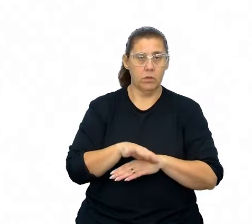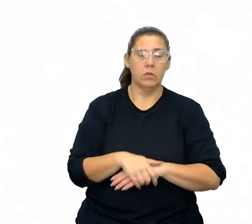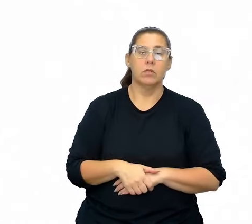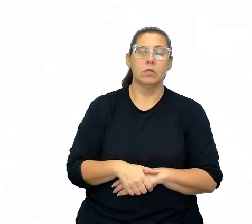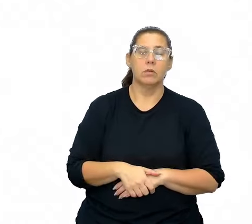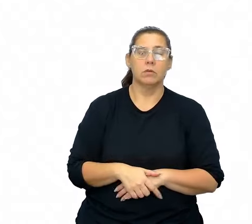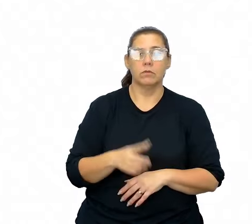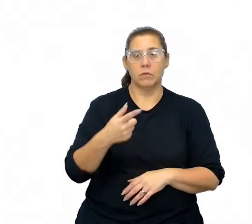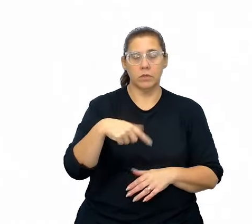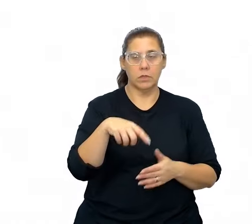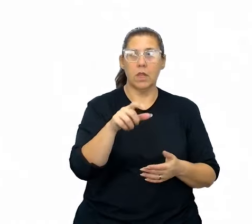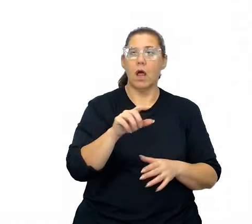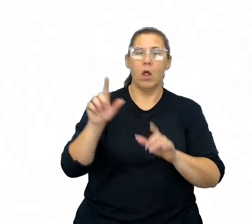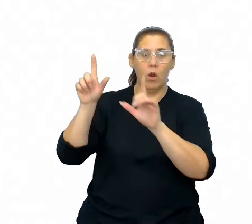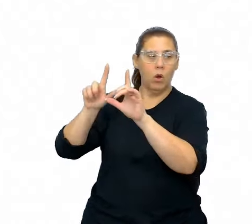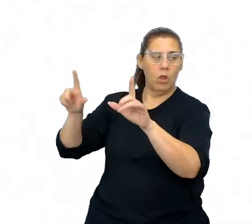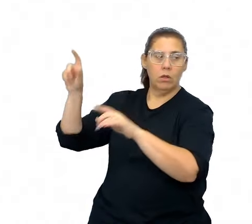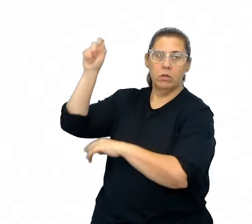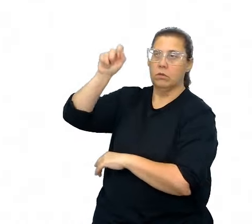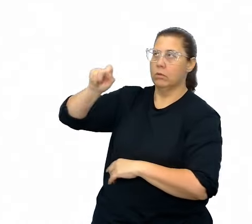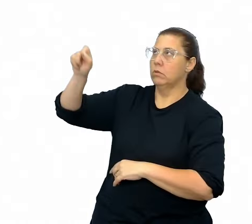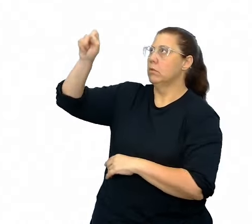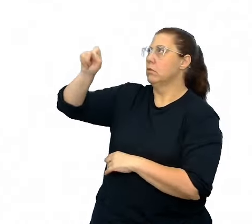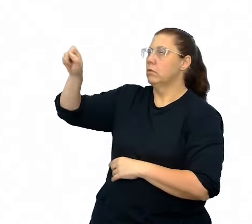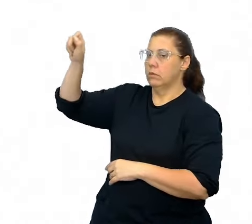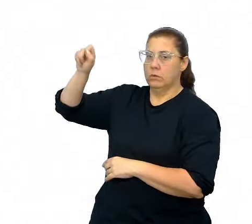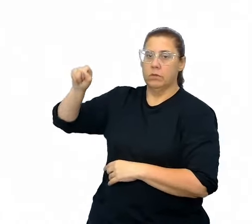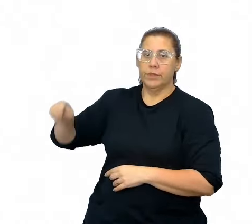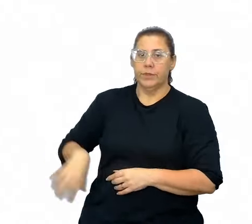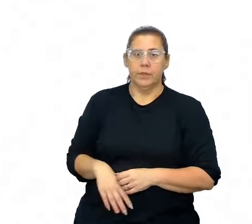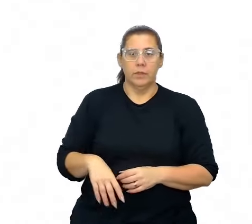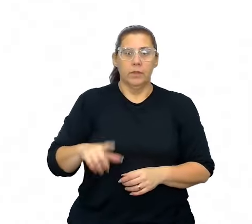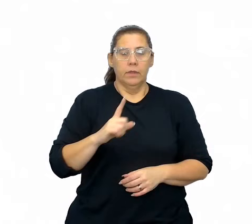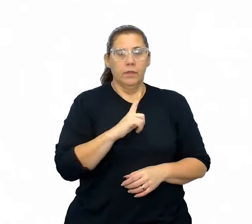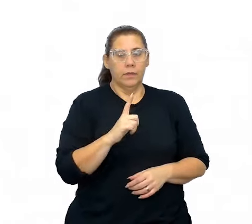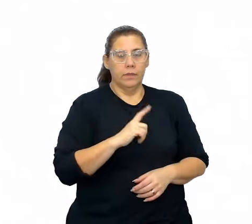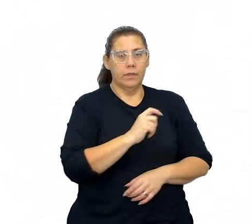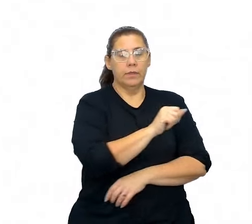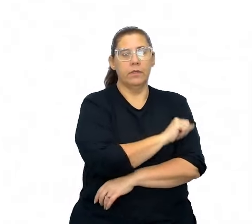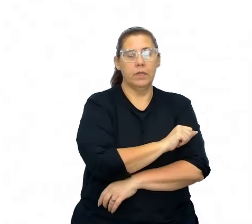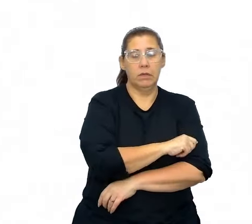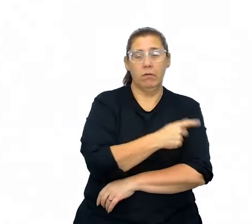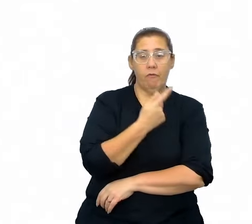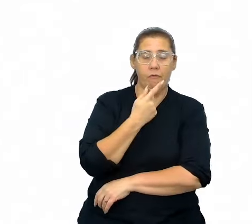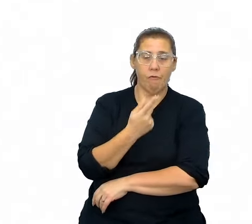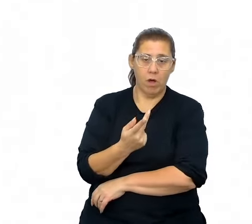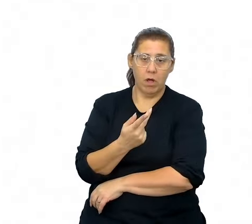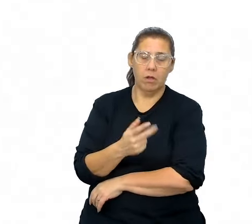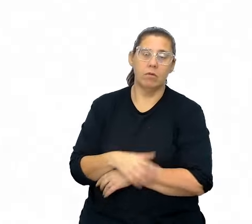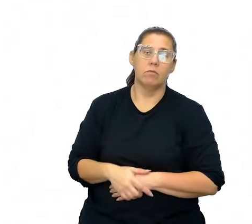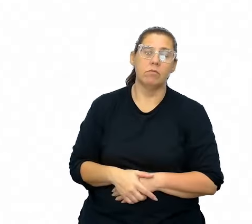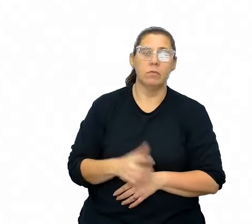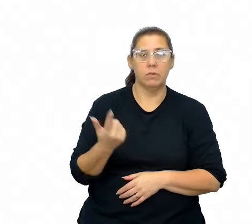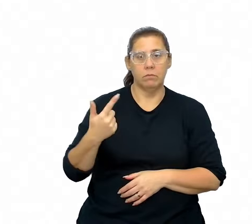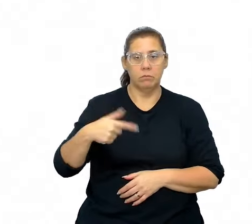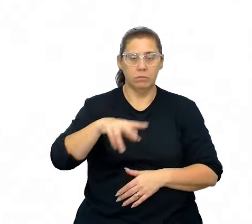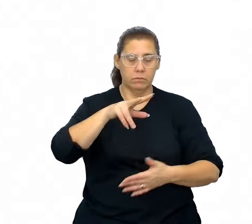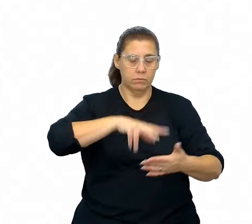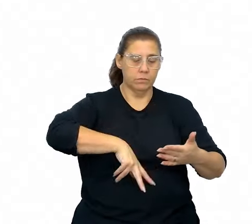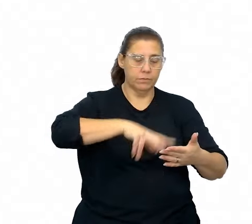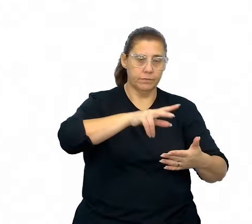que registrem na lousa as hipóteses levantadas pelos estudantes para que, após a leitura